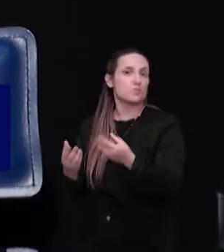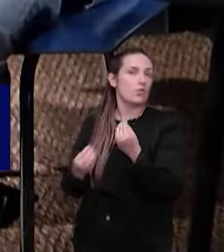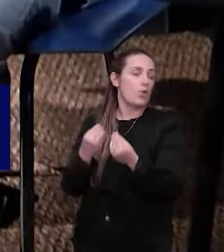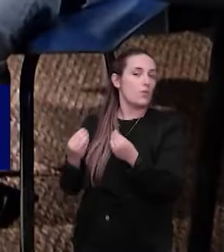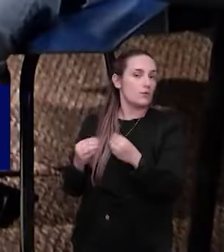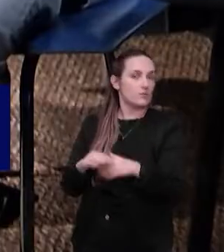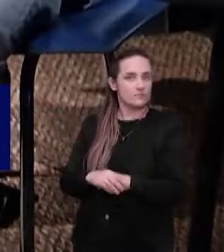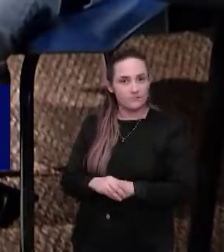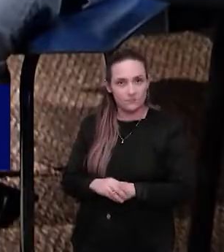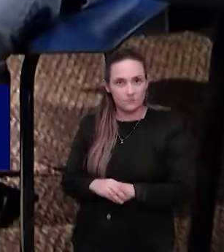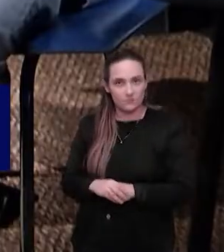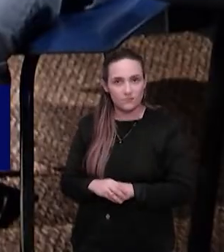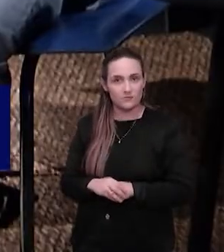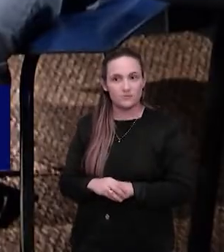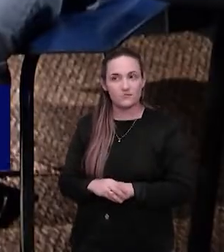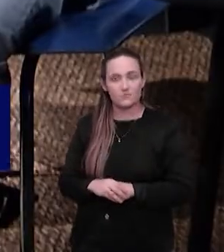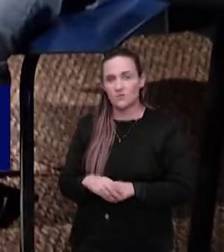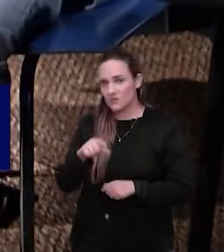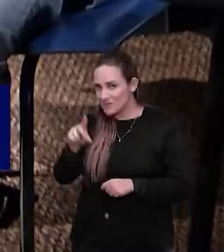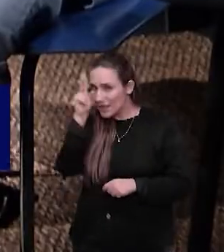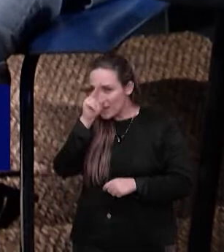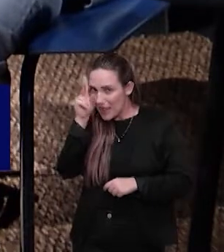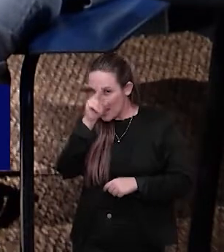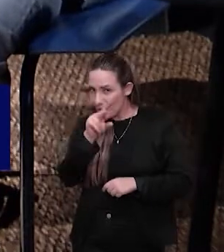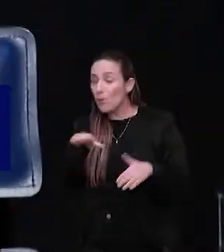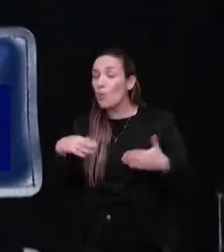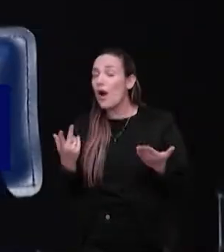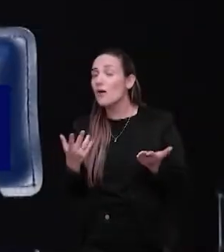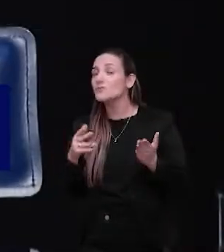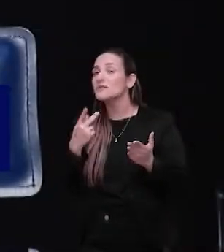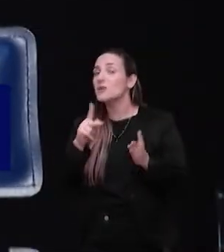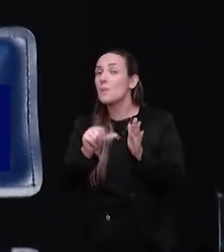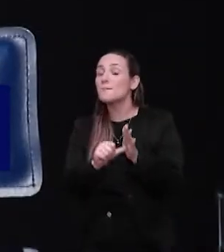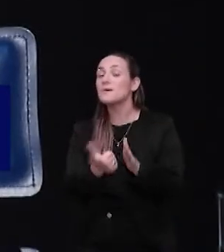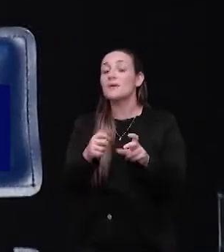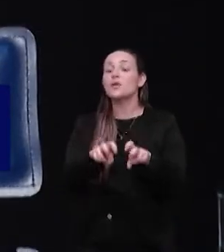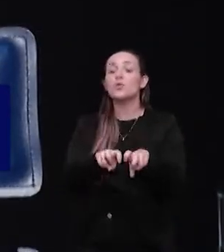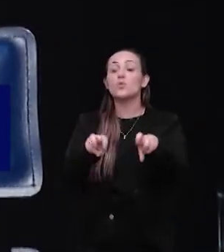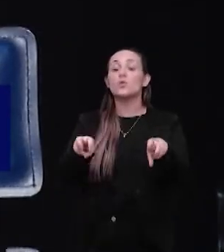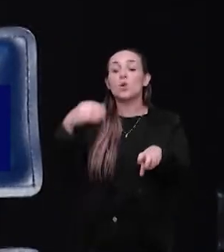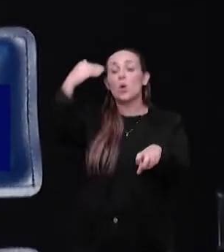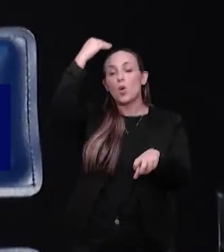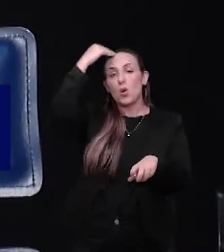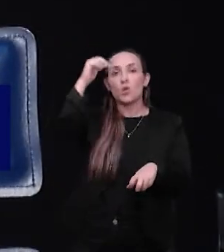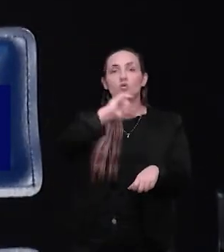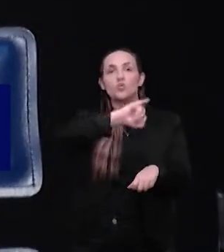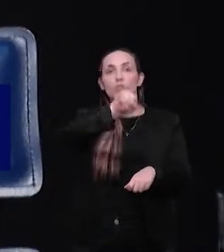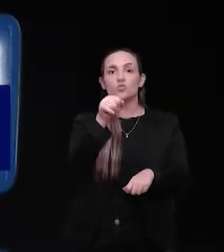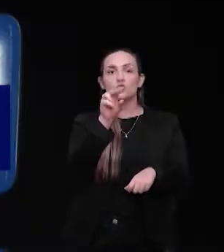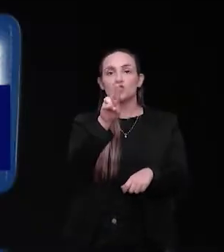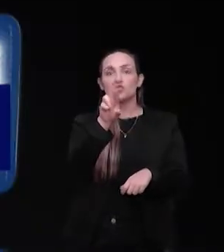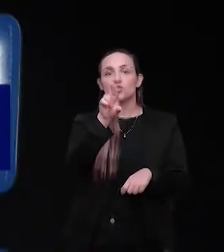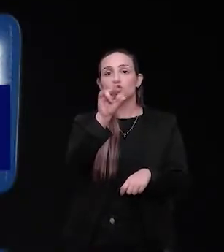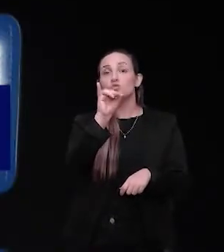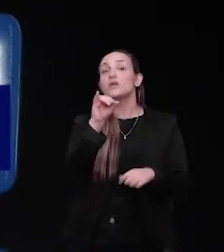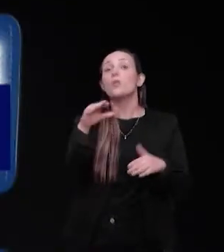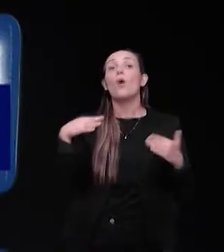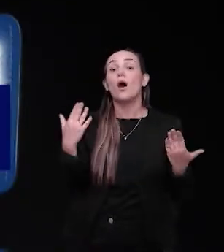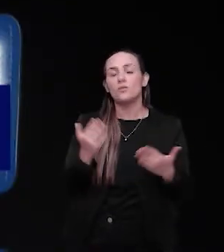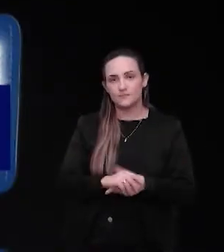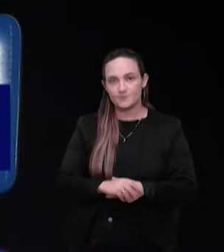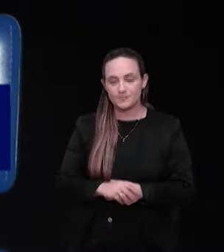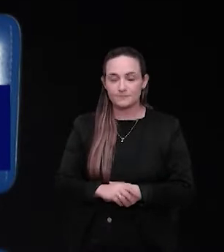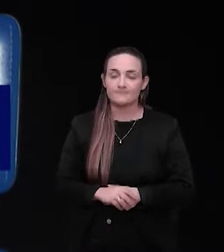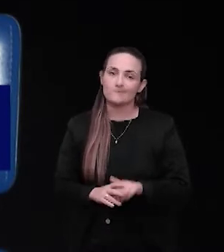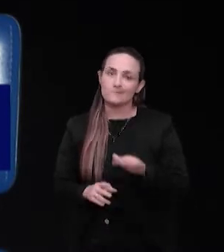enfim, e que era que o senhor atuava. Teu primeiro júri, o senhor se lembra como é que foi? Conta um pouco pra gente, muitos estudantes acompanham nosso programa. Eu posso dizer que,